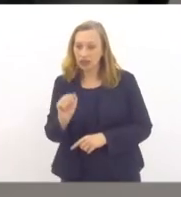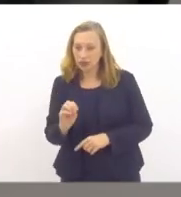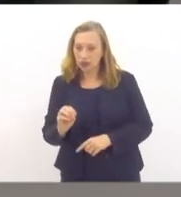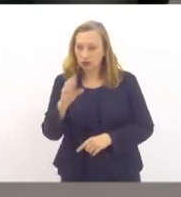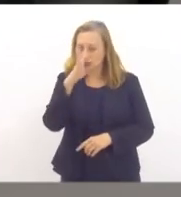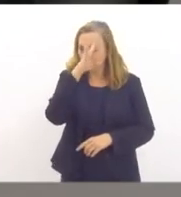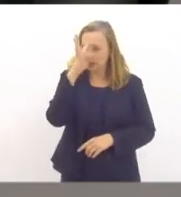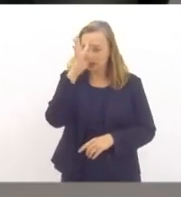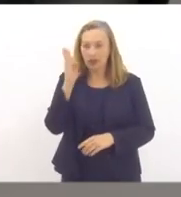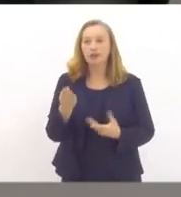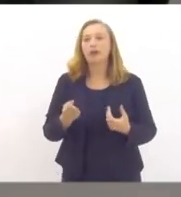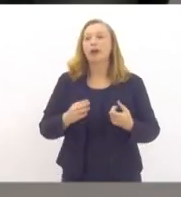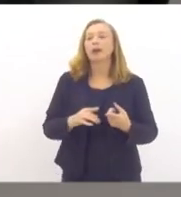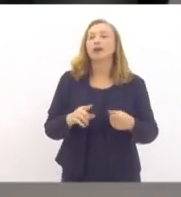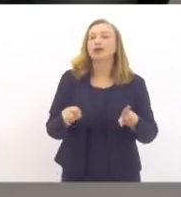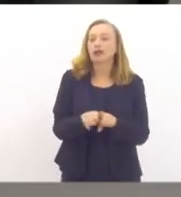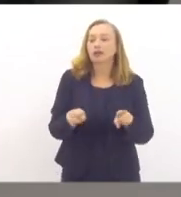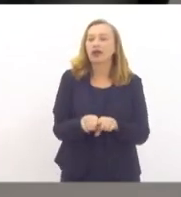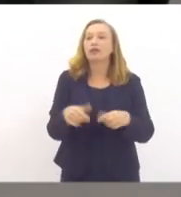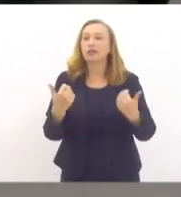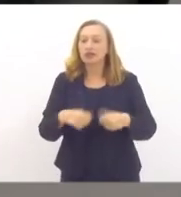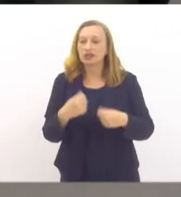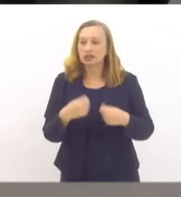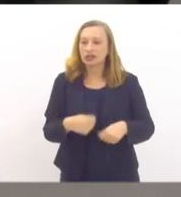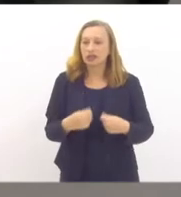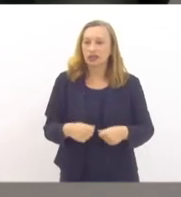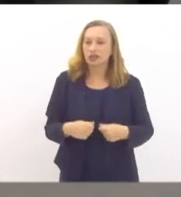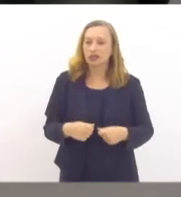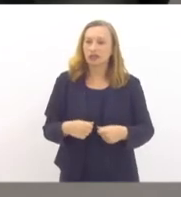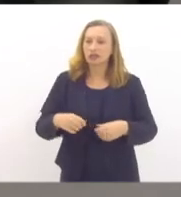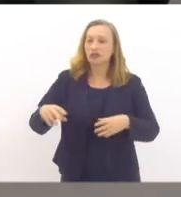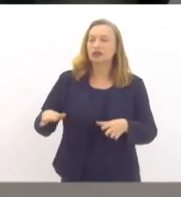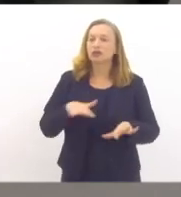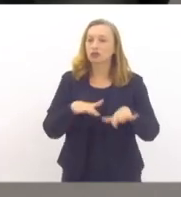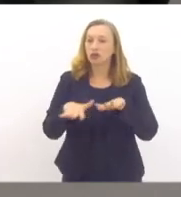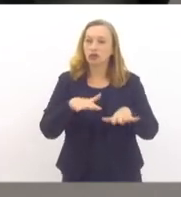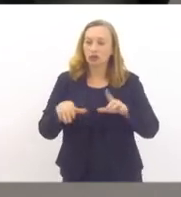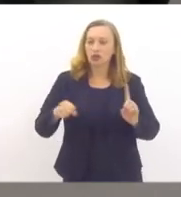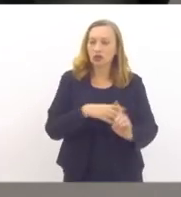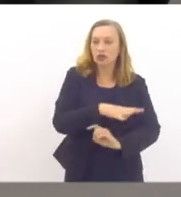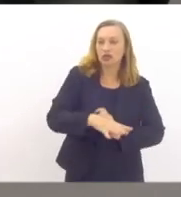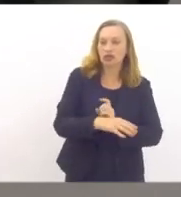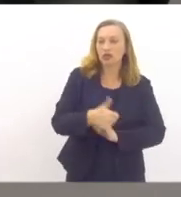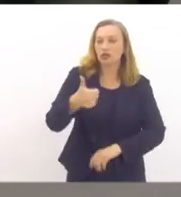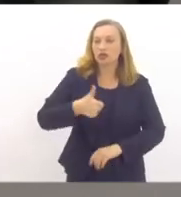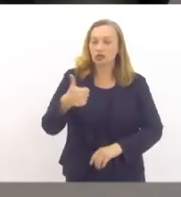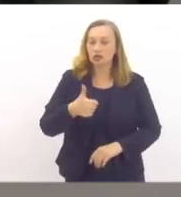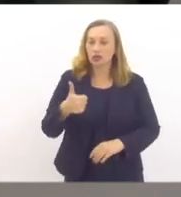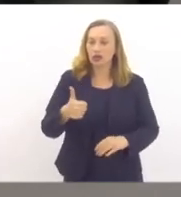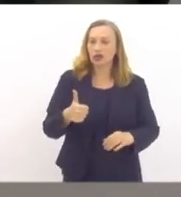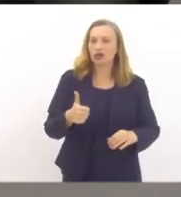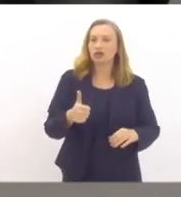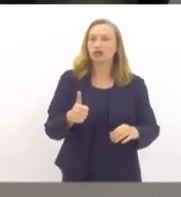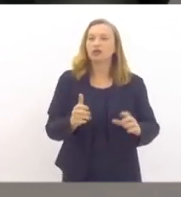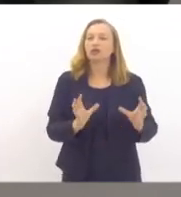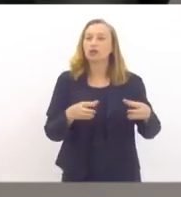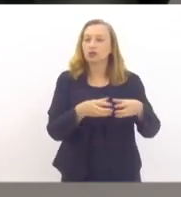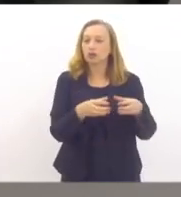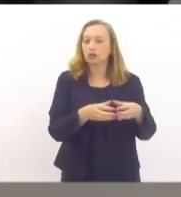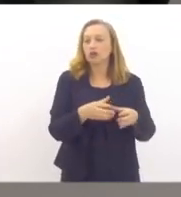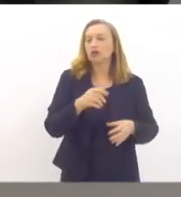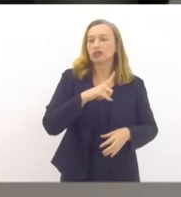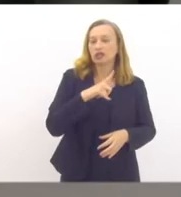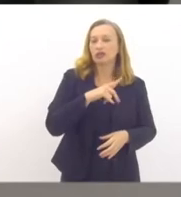no mecanismo. Também precisamos de alguém que veio do movimento social. No primeiro mecanismo, nós tivemos a Patrícia, e daí